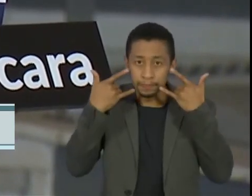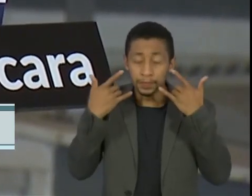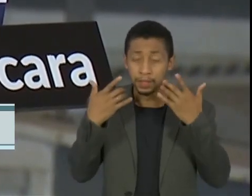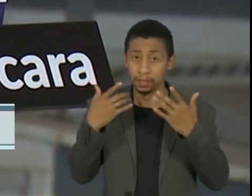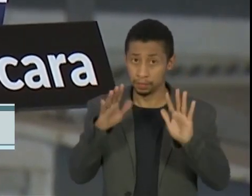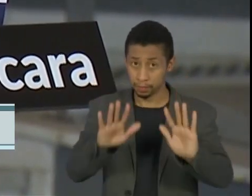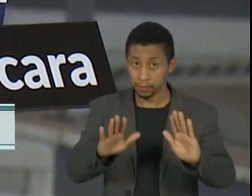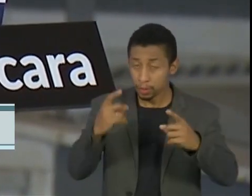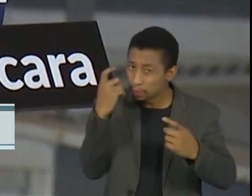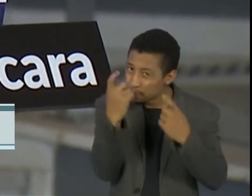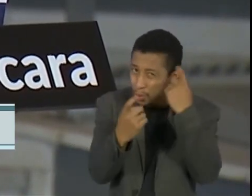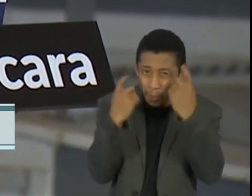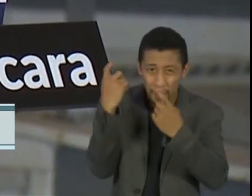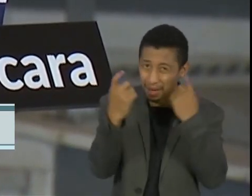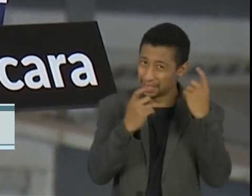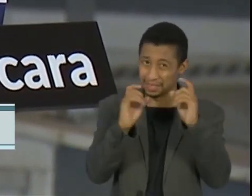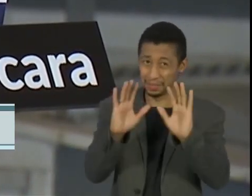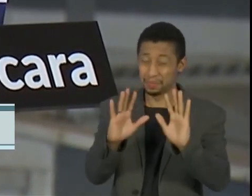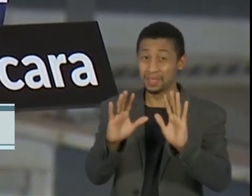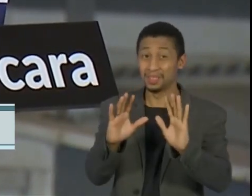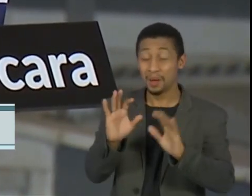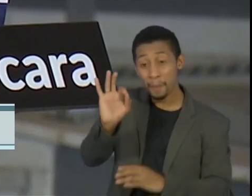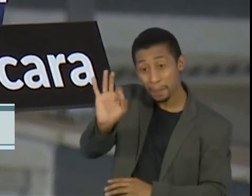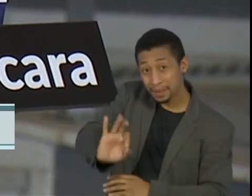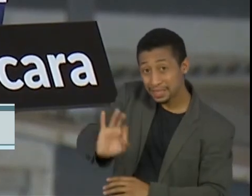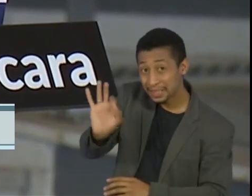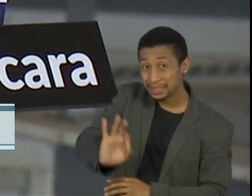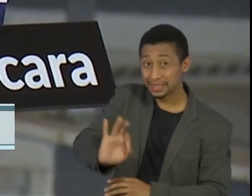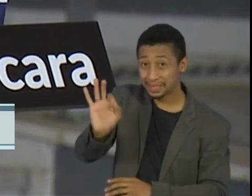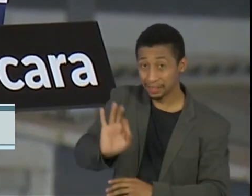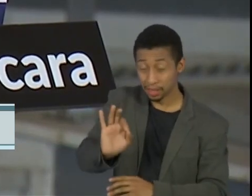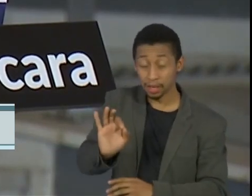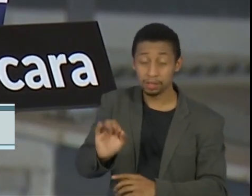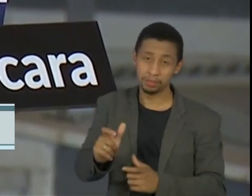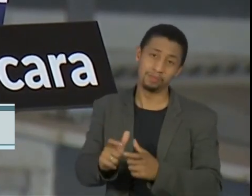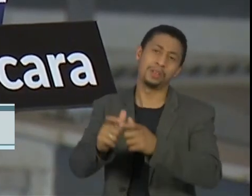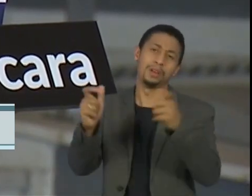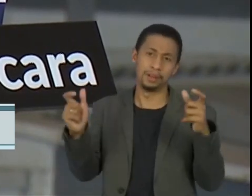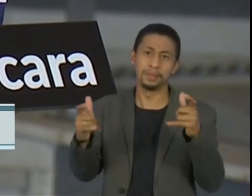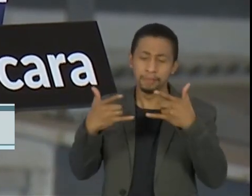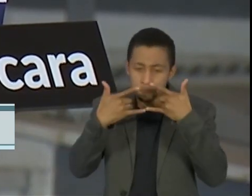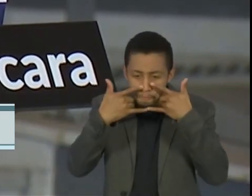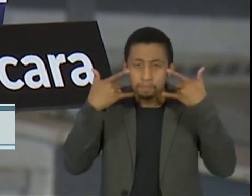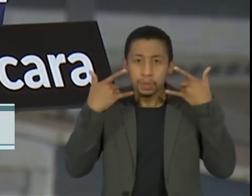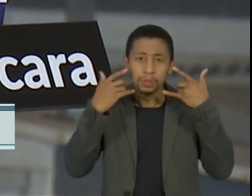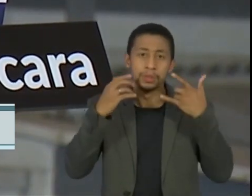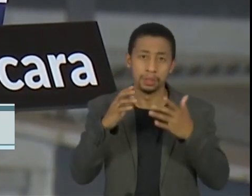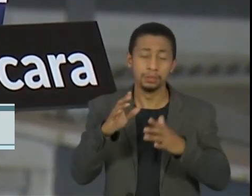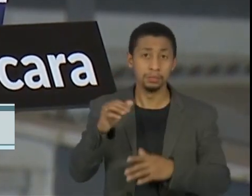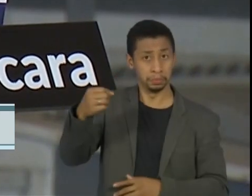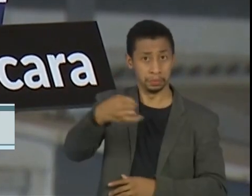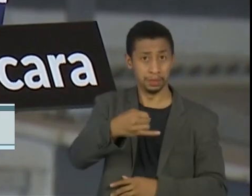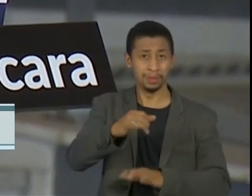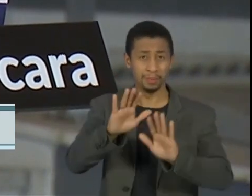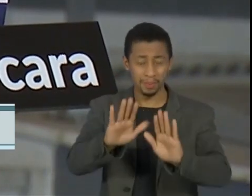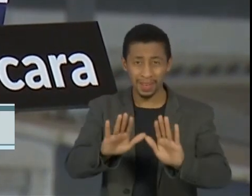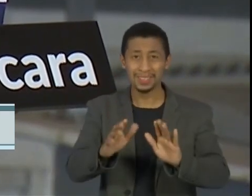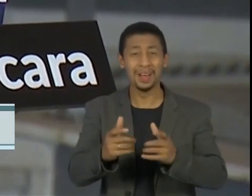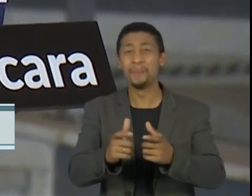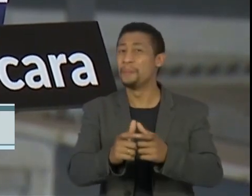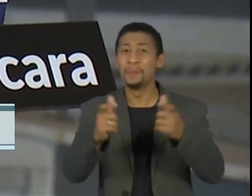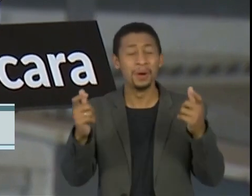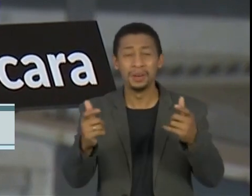tem tido, apesar de ter um percentual grande de uso de máscaras, o que a gente tem encontrado é o uso inadequado